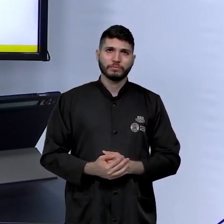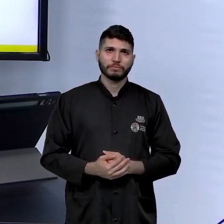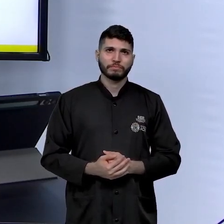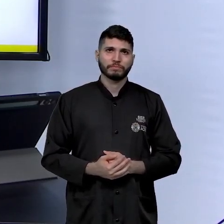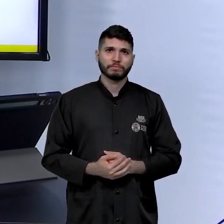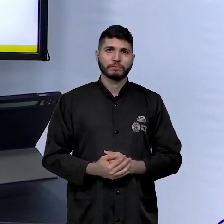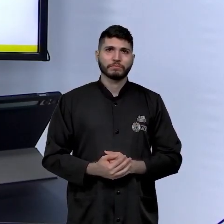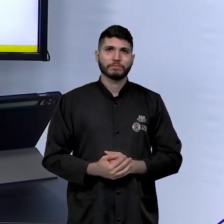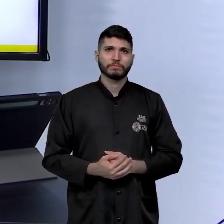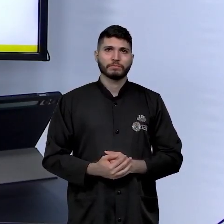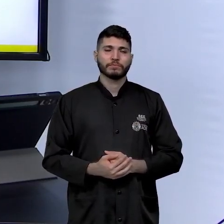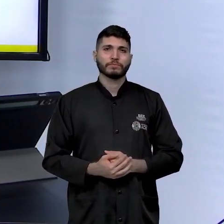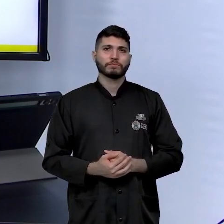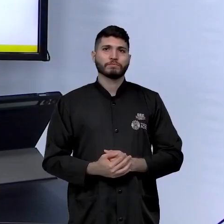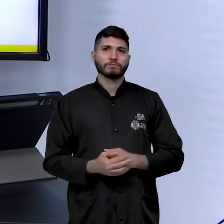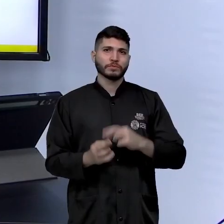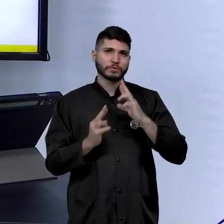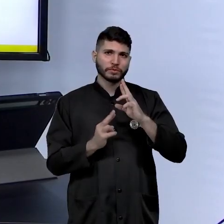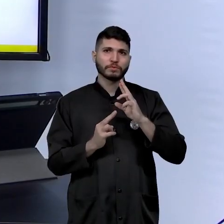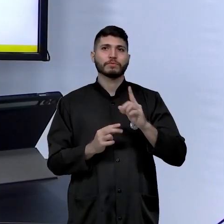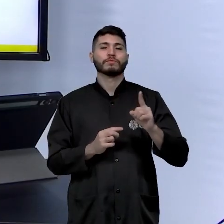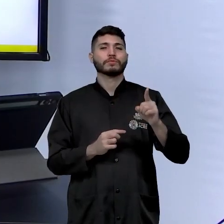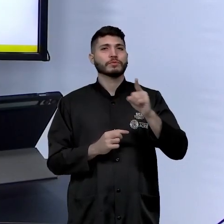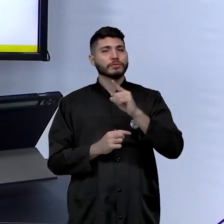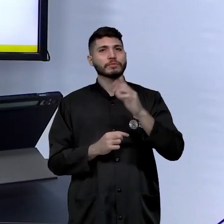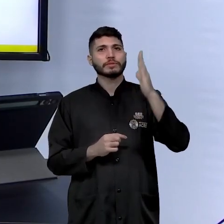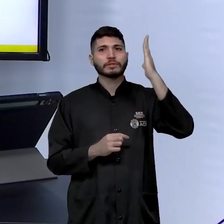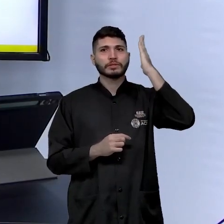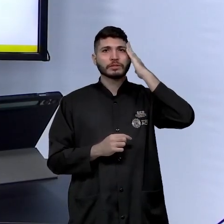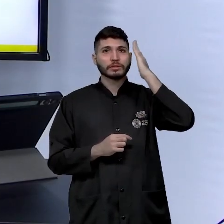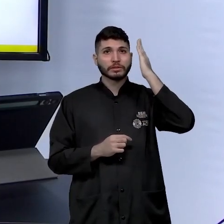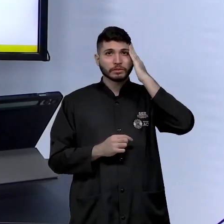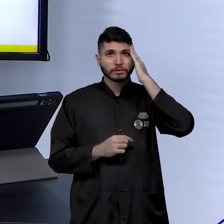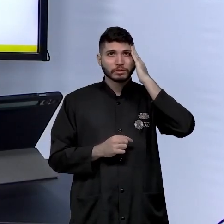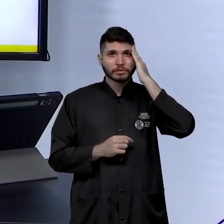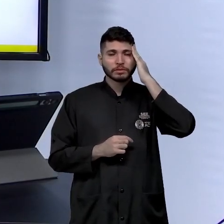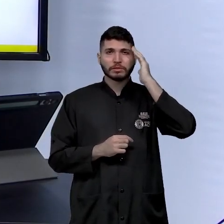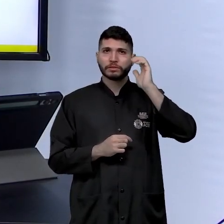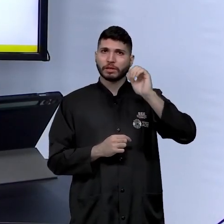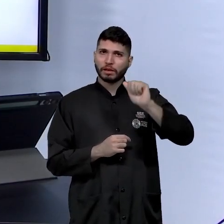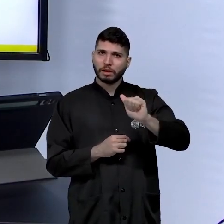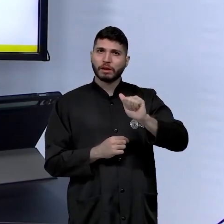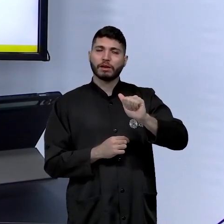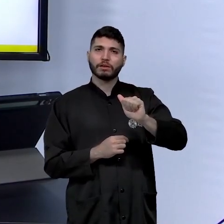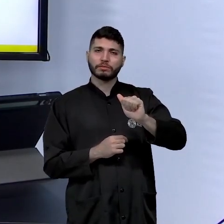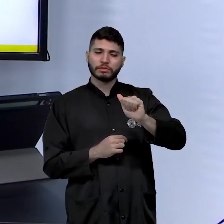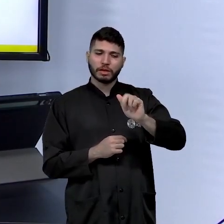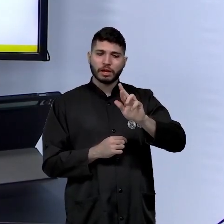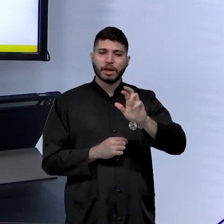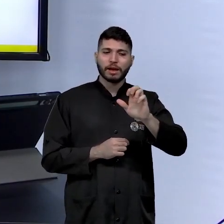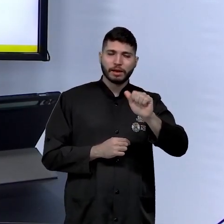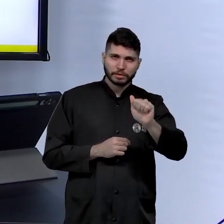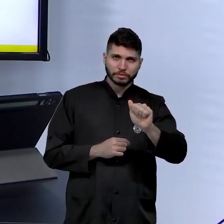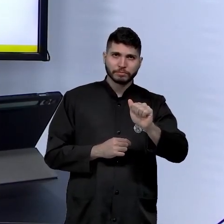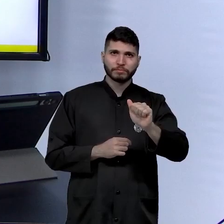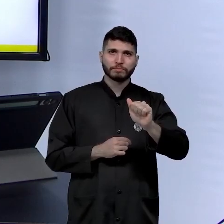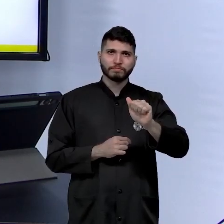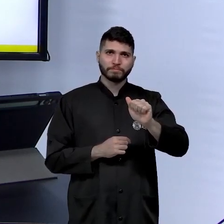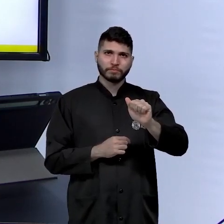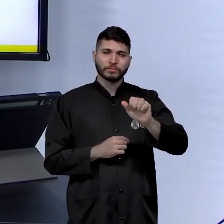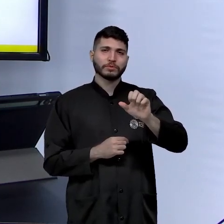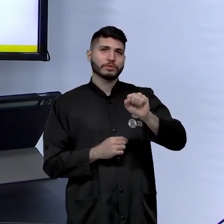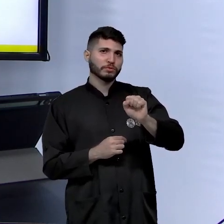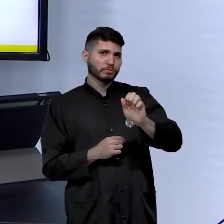espero que você tenha tido uma noção geral de como calcular áreas de superfícies. Fique atento àquelas áreas